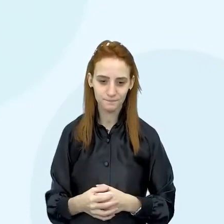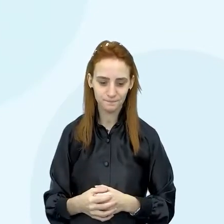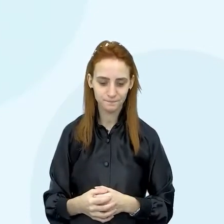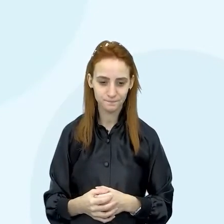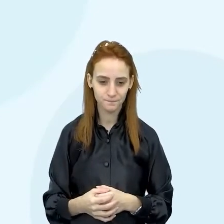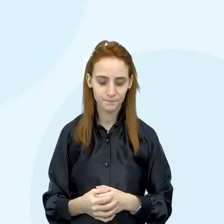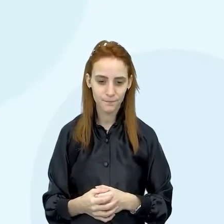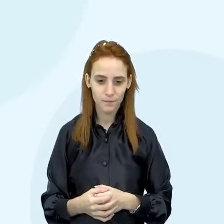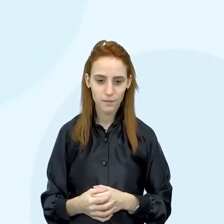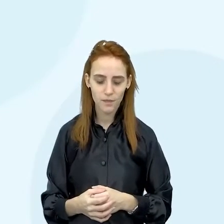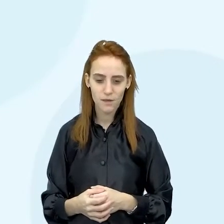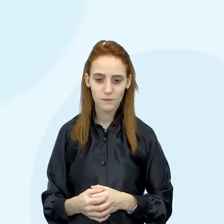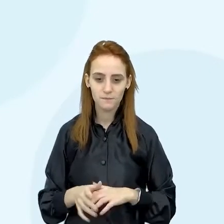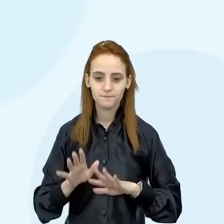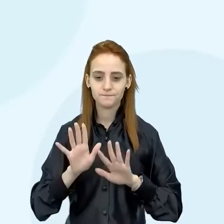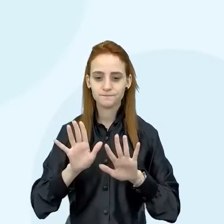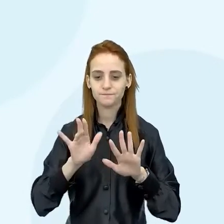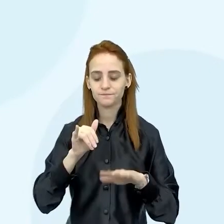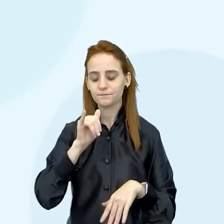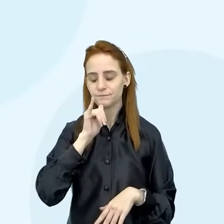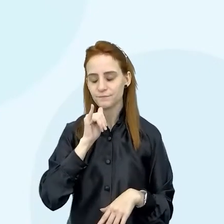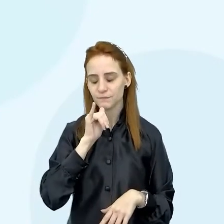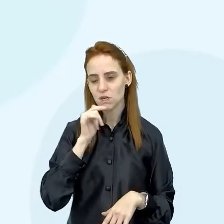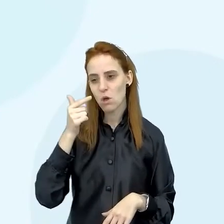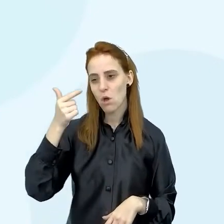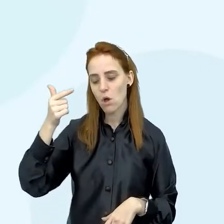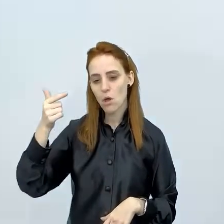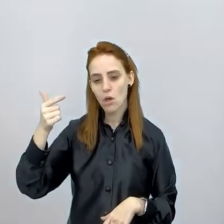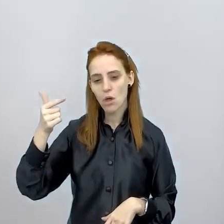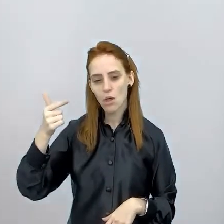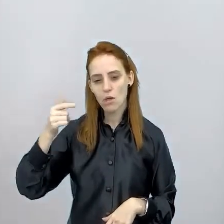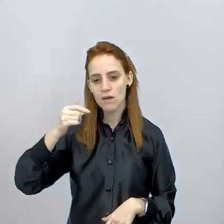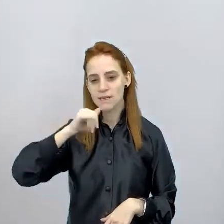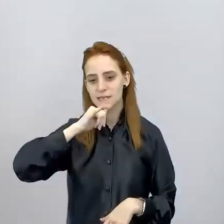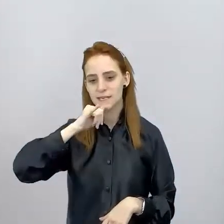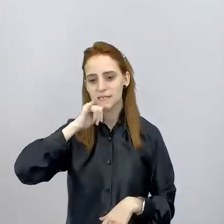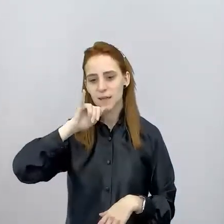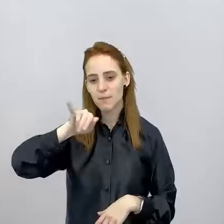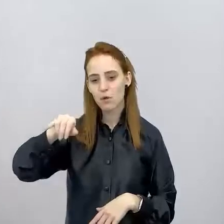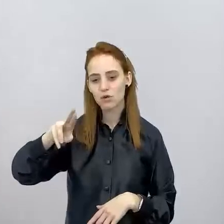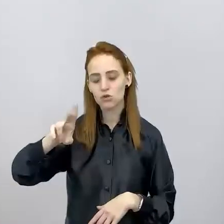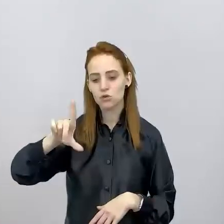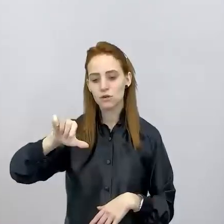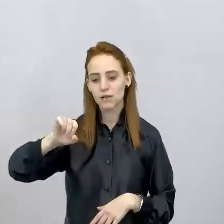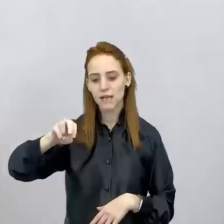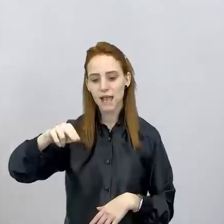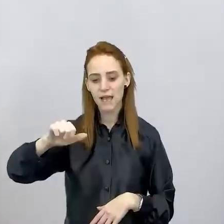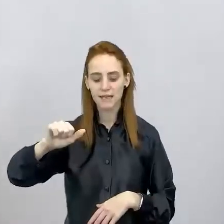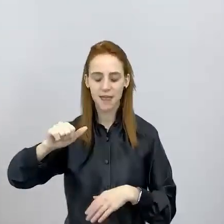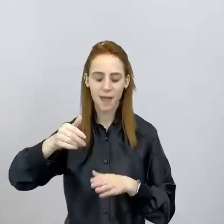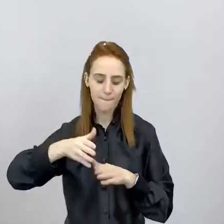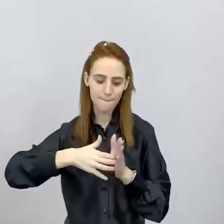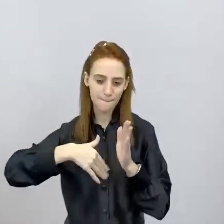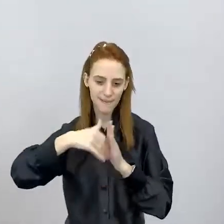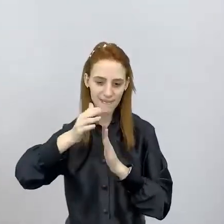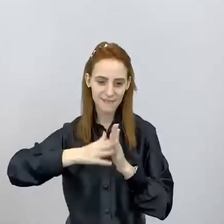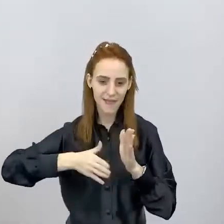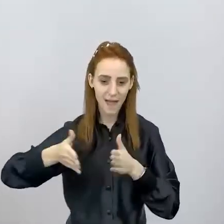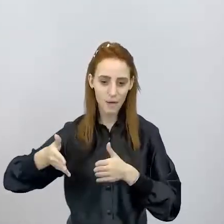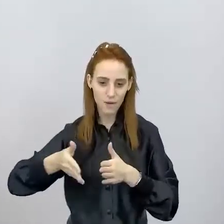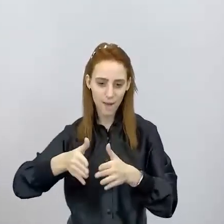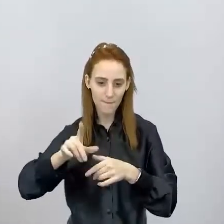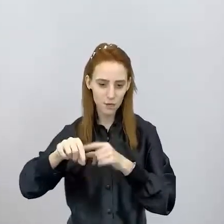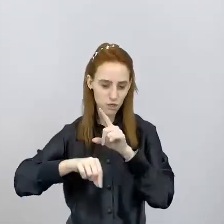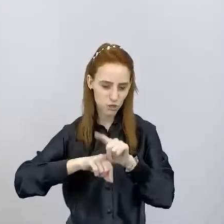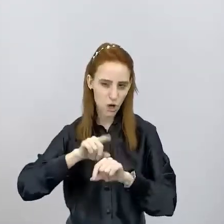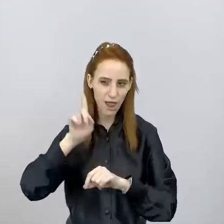Agora, será que se nós puséssemos outra pessoa, a Juliana, para pintar uma estrada, a Juliana escolheria